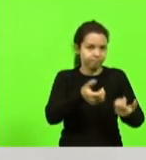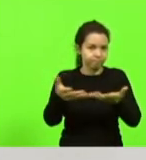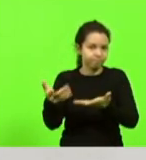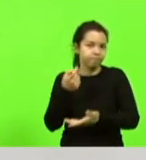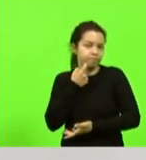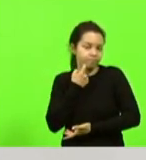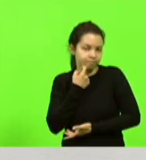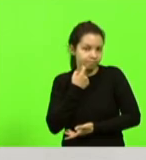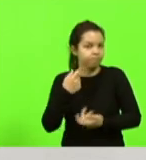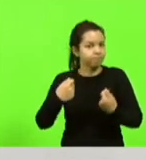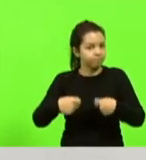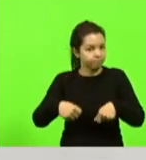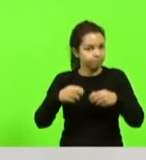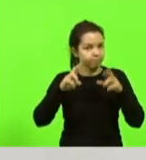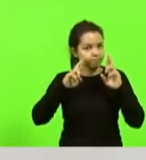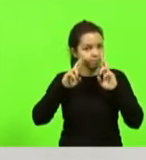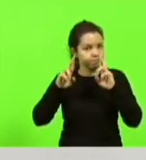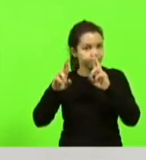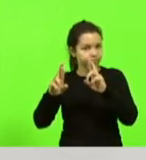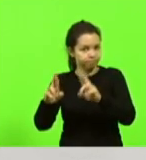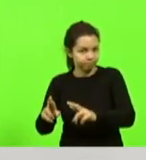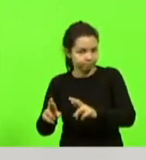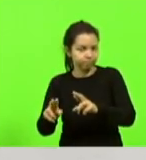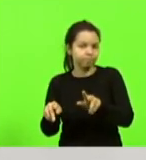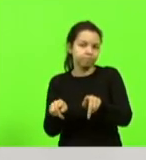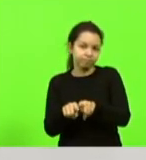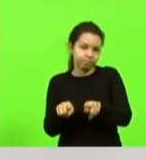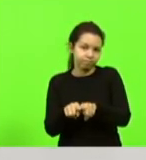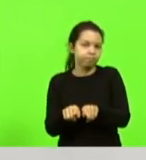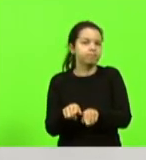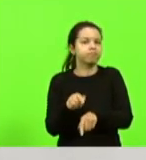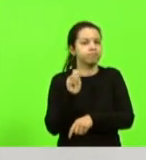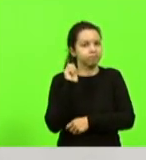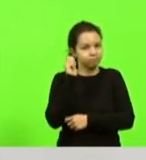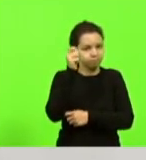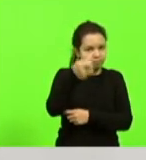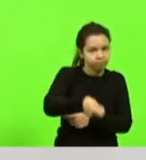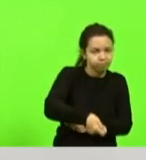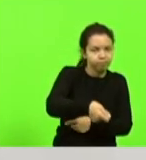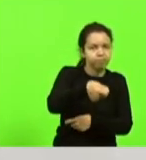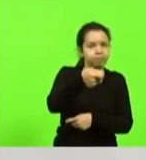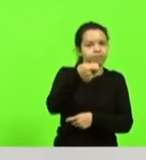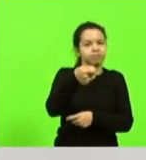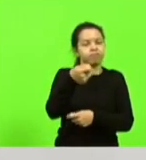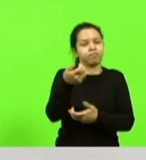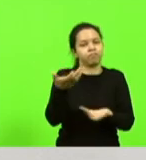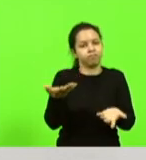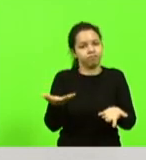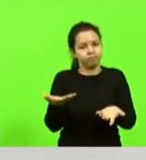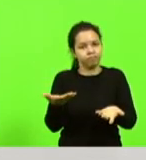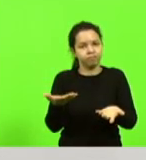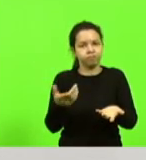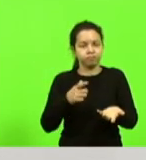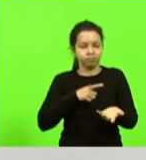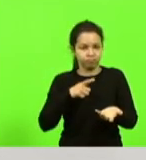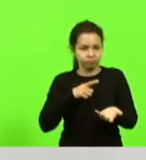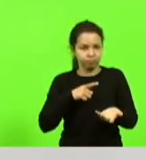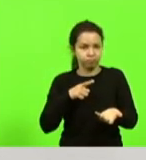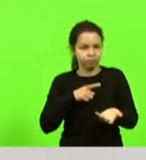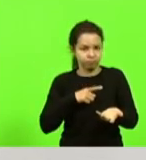Obviamente que ali também existe a pesca esportiva, a pesca recreativa, mas essa